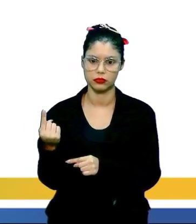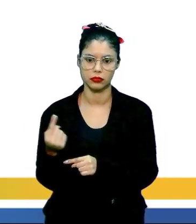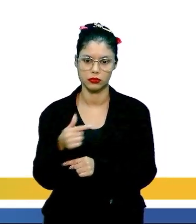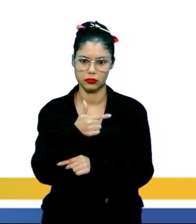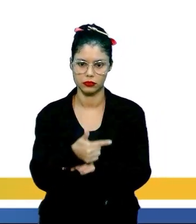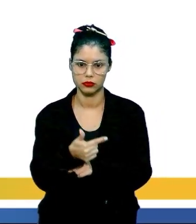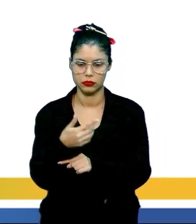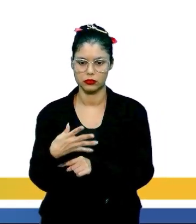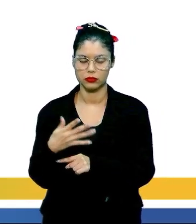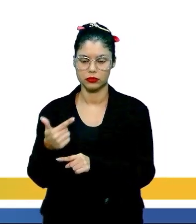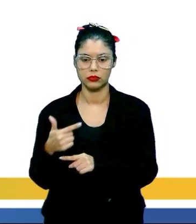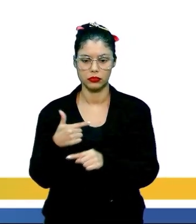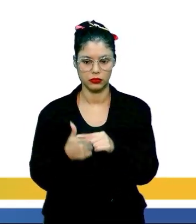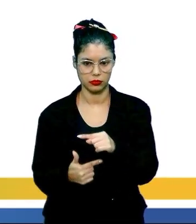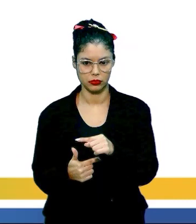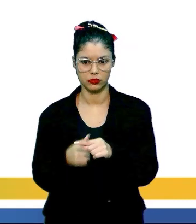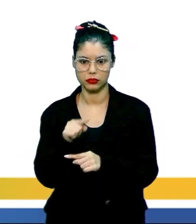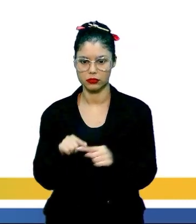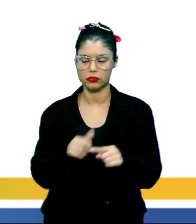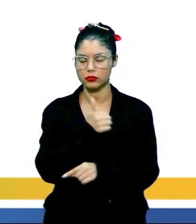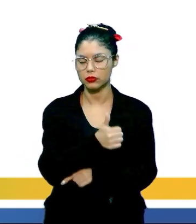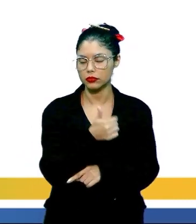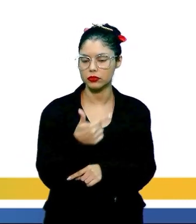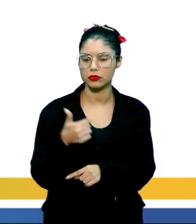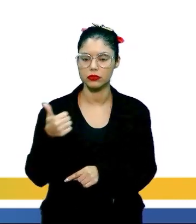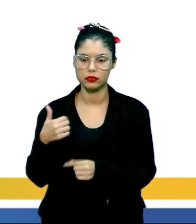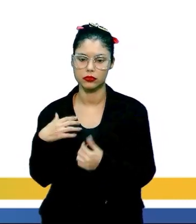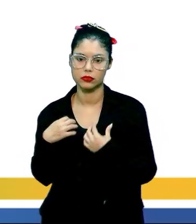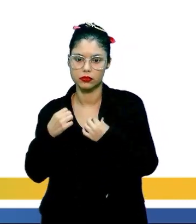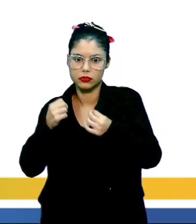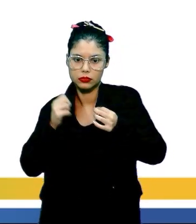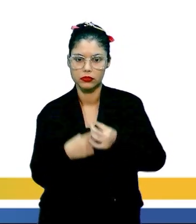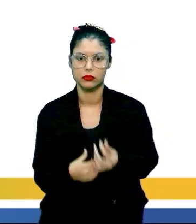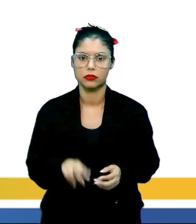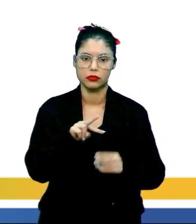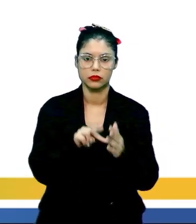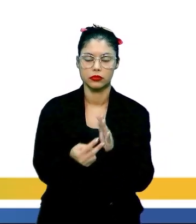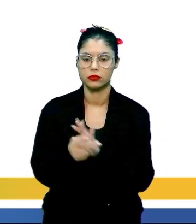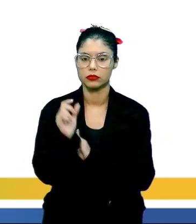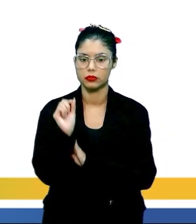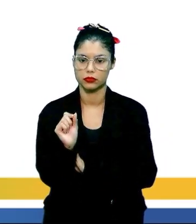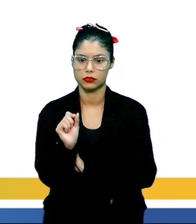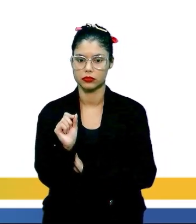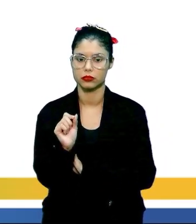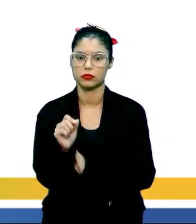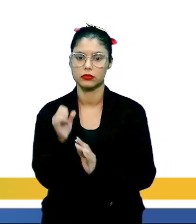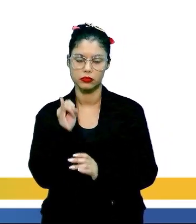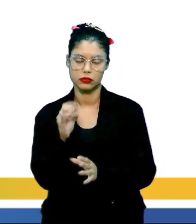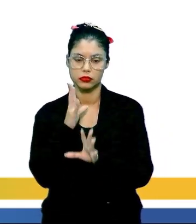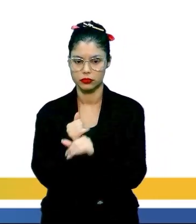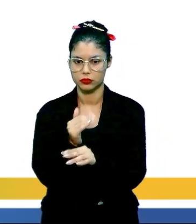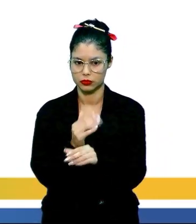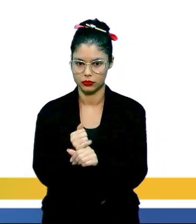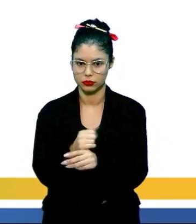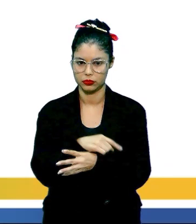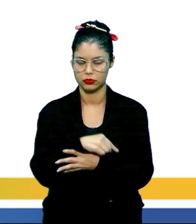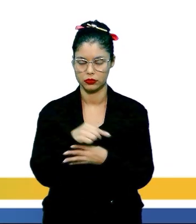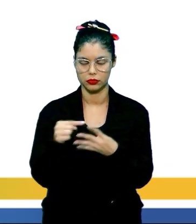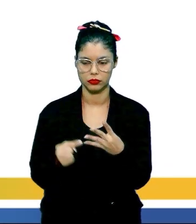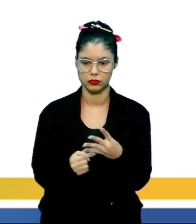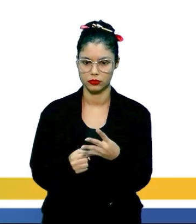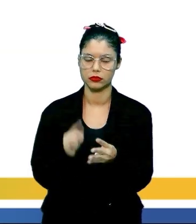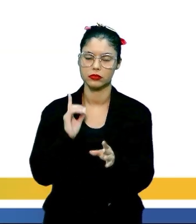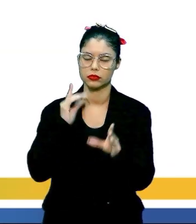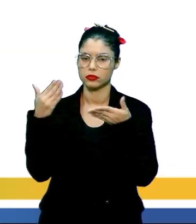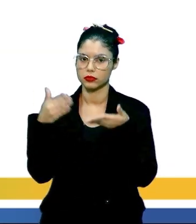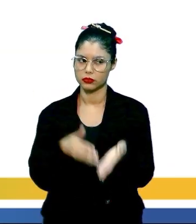dá 242 e ao dividir por 2 é 121. Isso quer dizer que, se eu for somar esses termos, eu